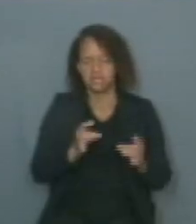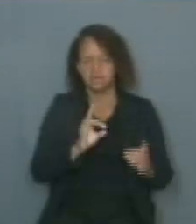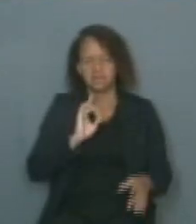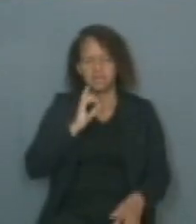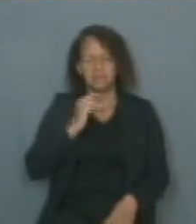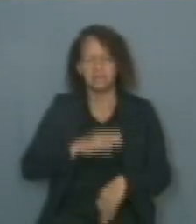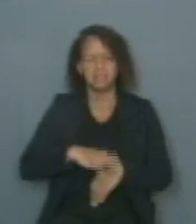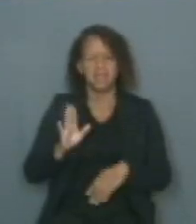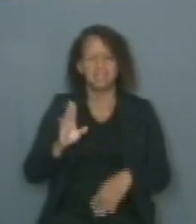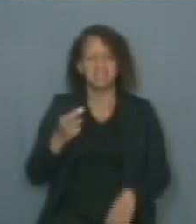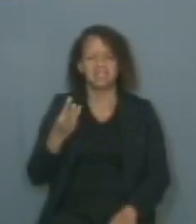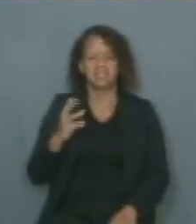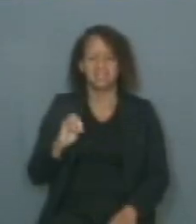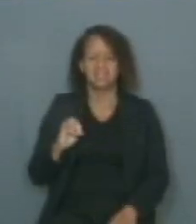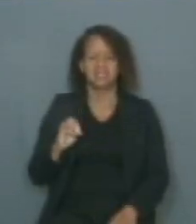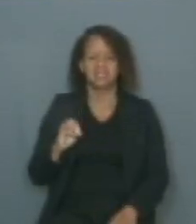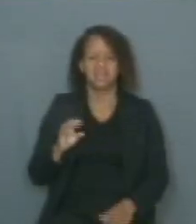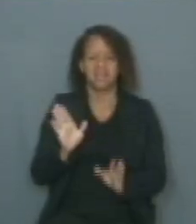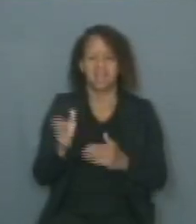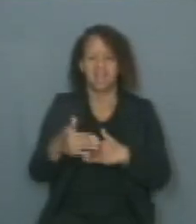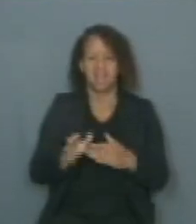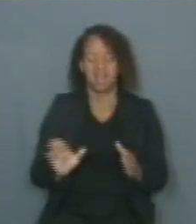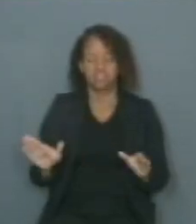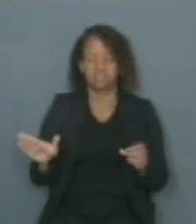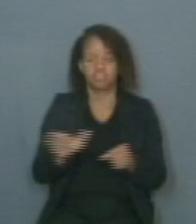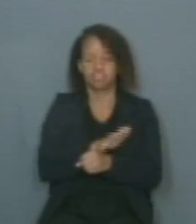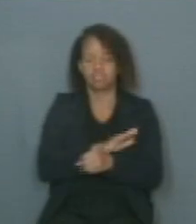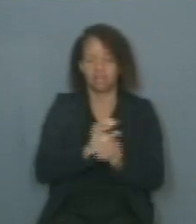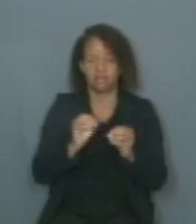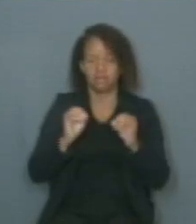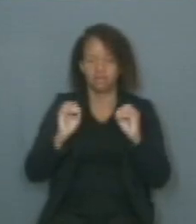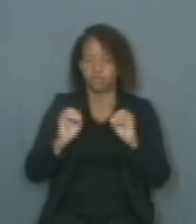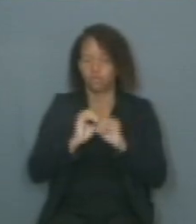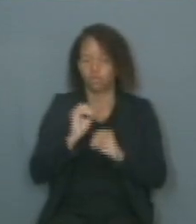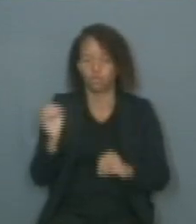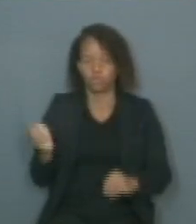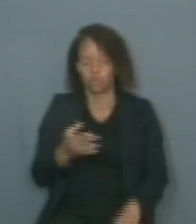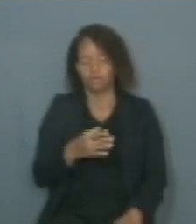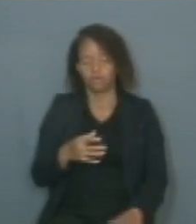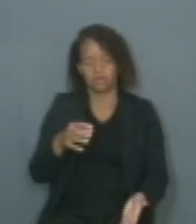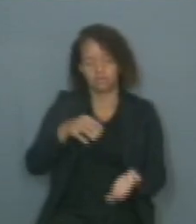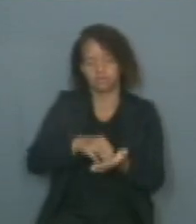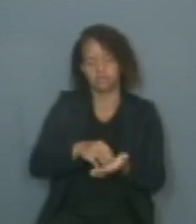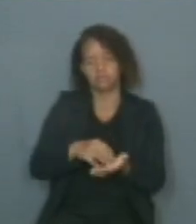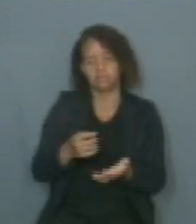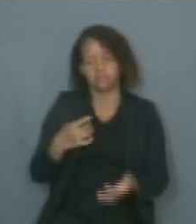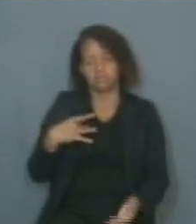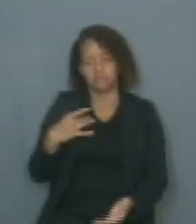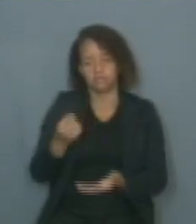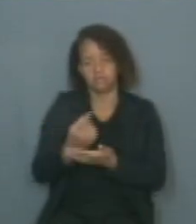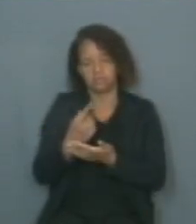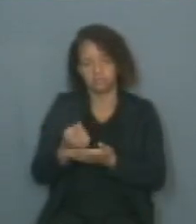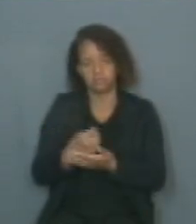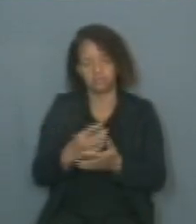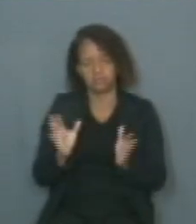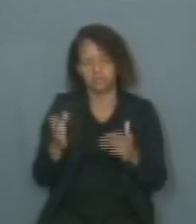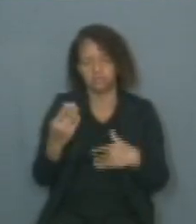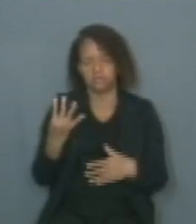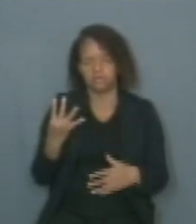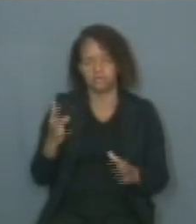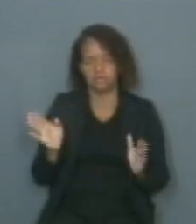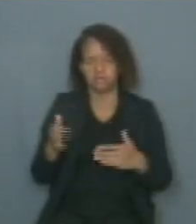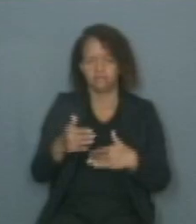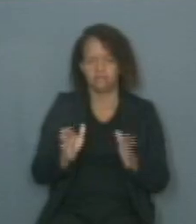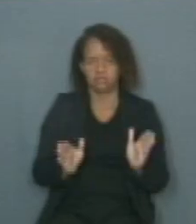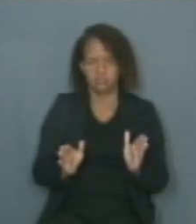achei mais de 30 caixas de face shield zero. E nessa farmácia distrital tinham mais cerca de 4 caixas, senhor presidente. E eu peço que o